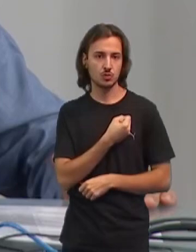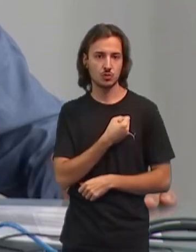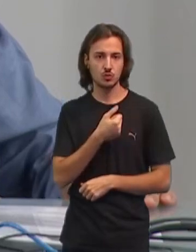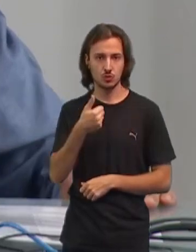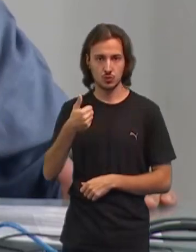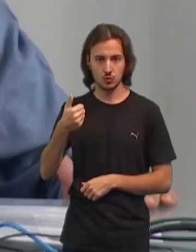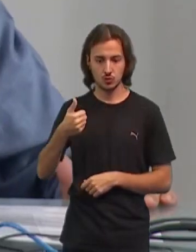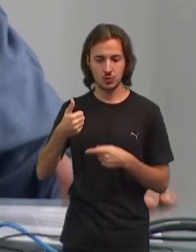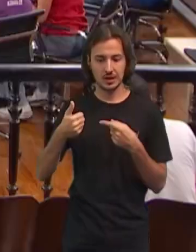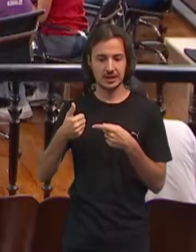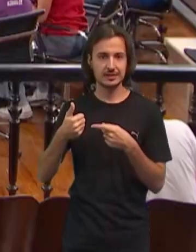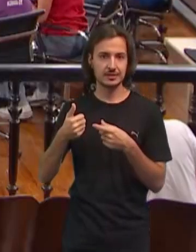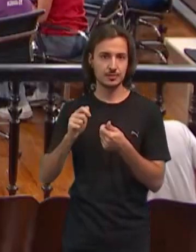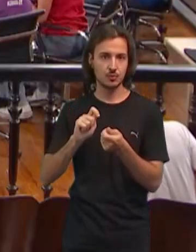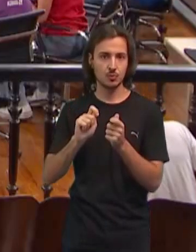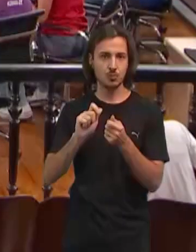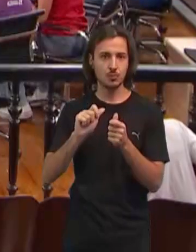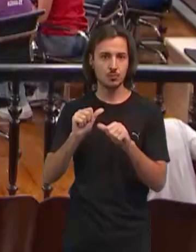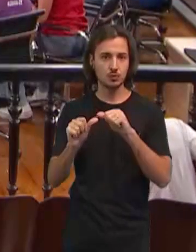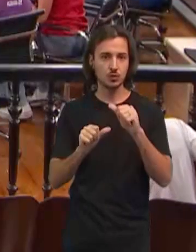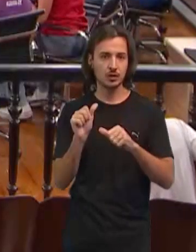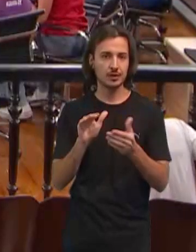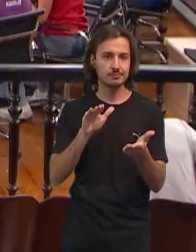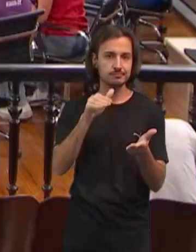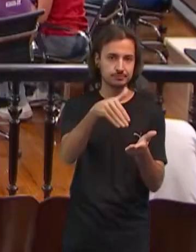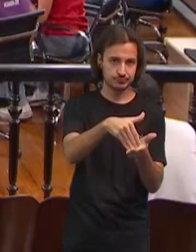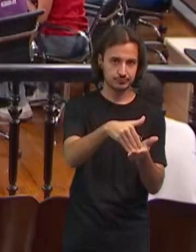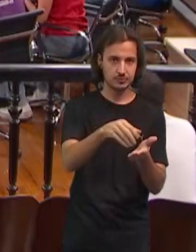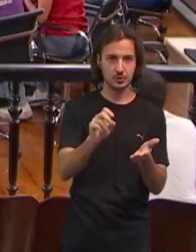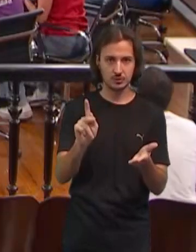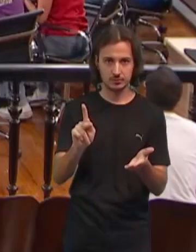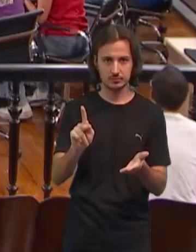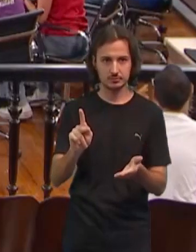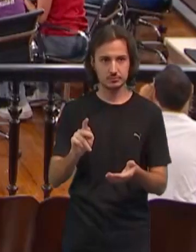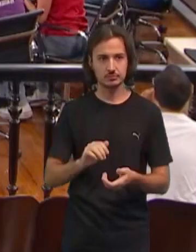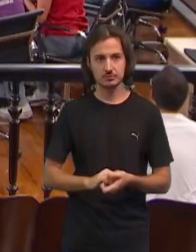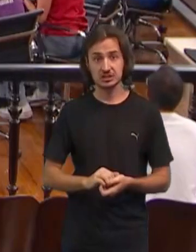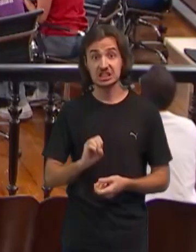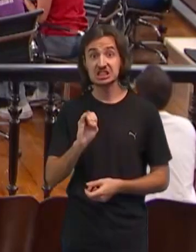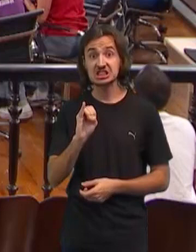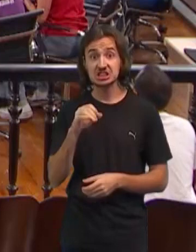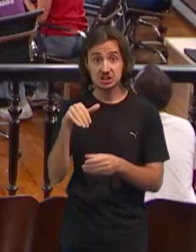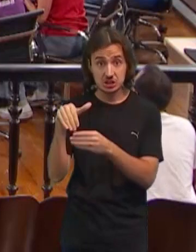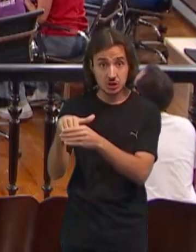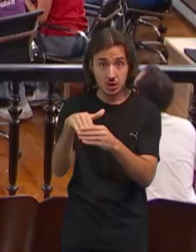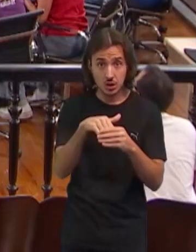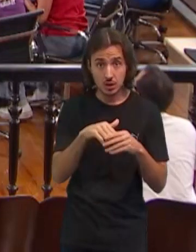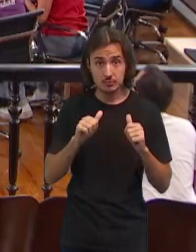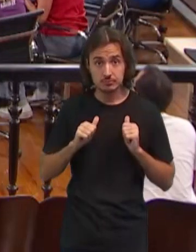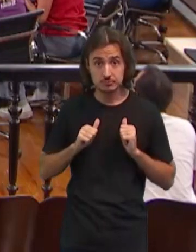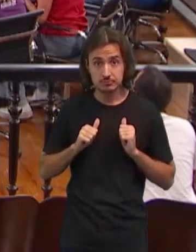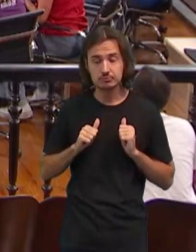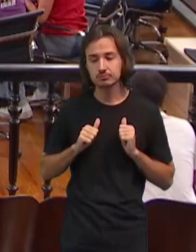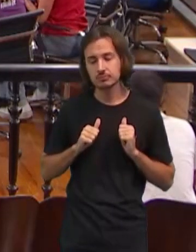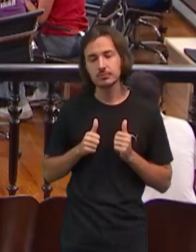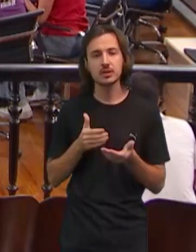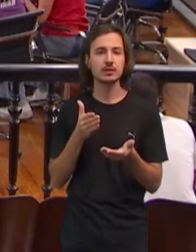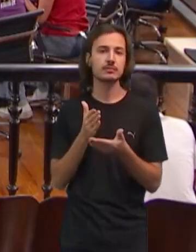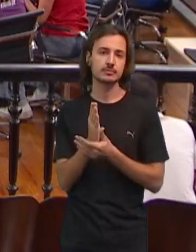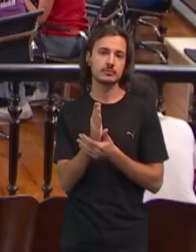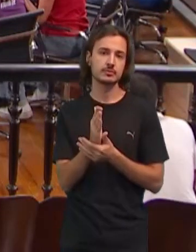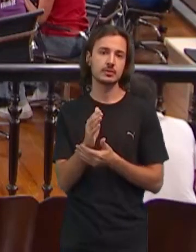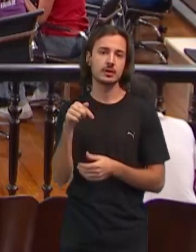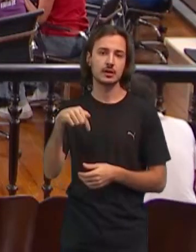passando a ser o último. Senhores vereadores, vereadores concordam, permaneçam como estão. Então, acatada aqui pelo plenário